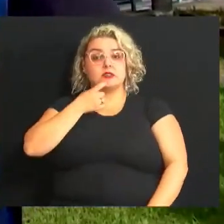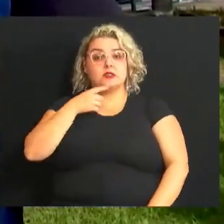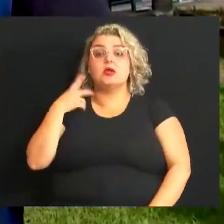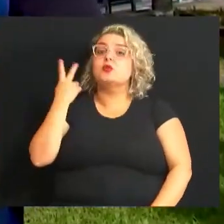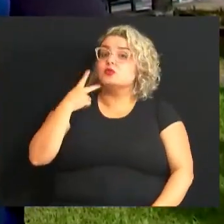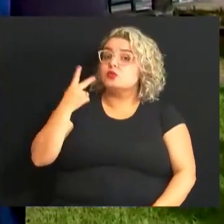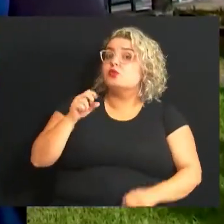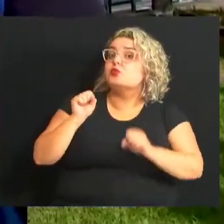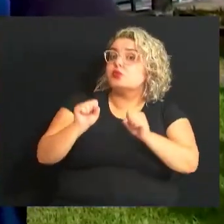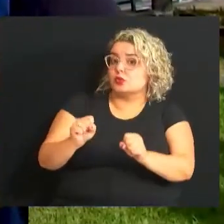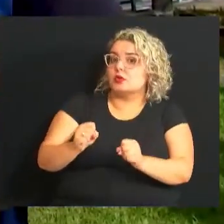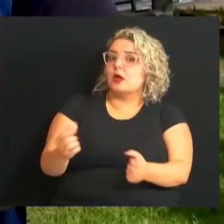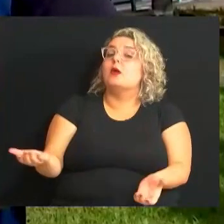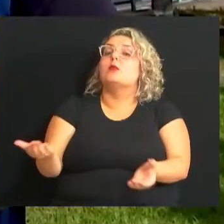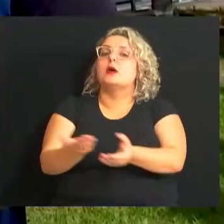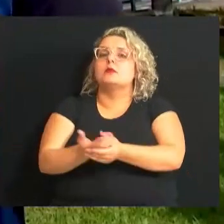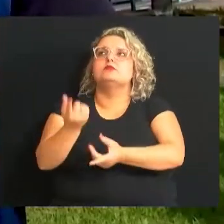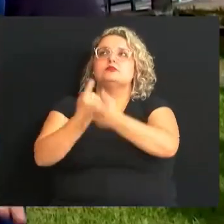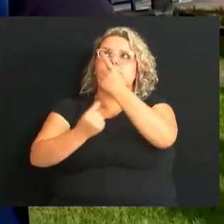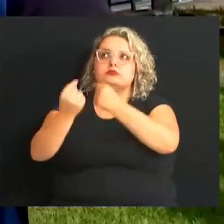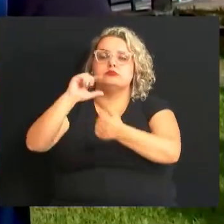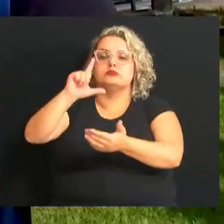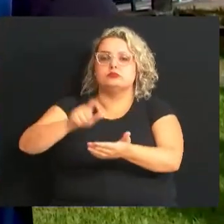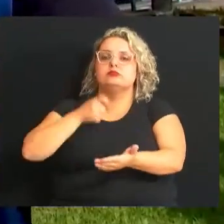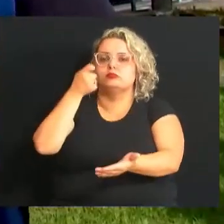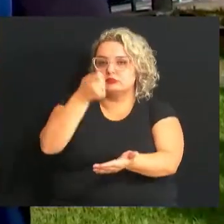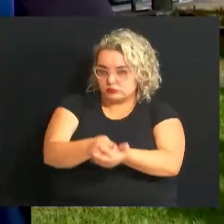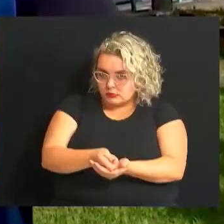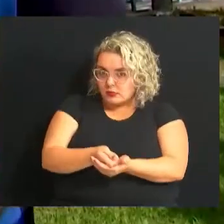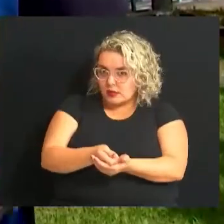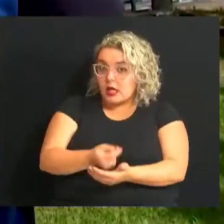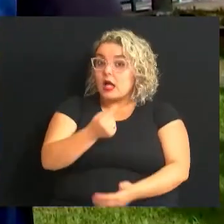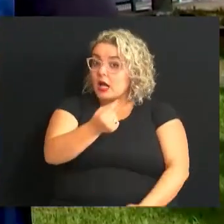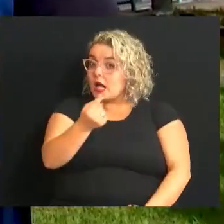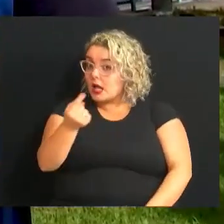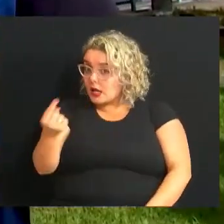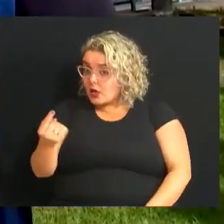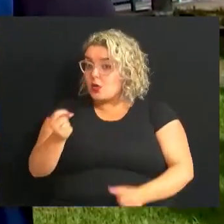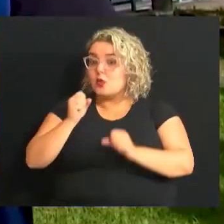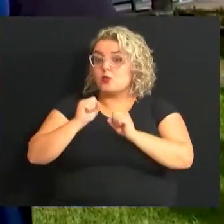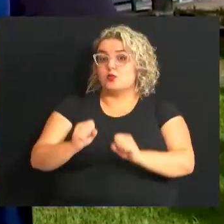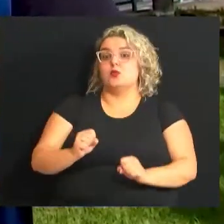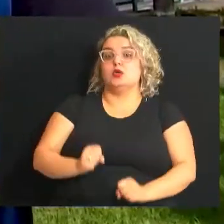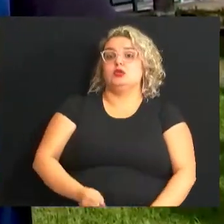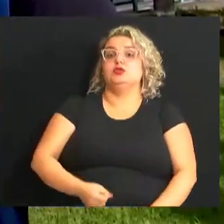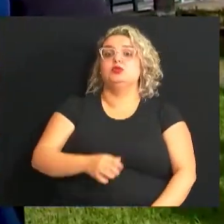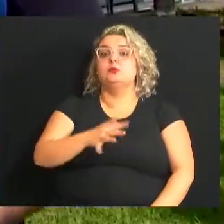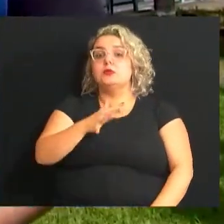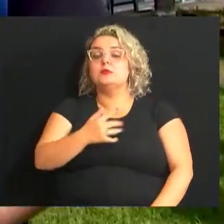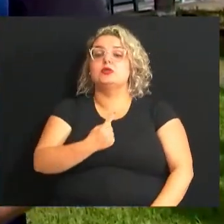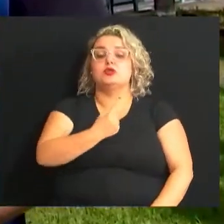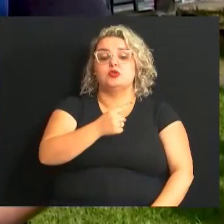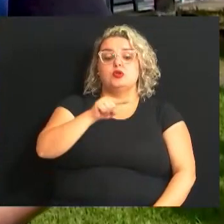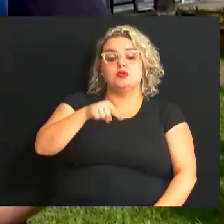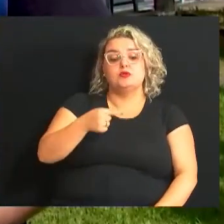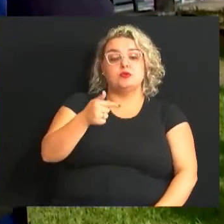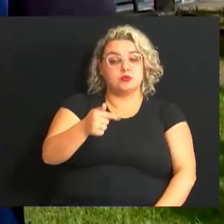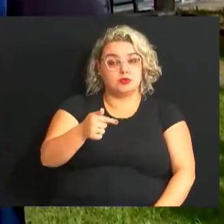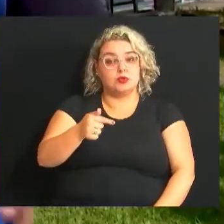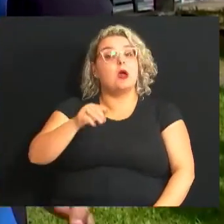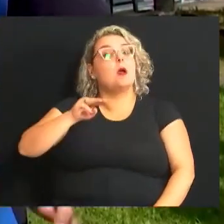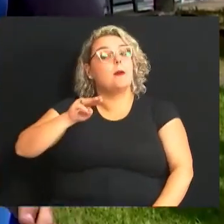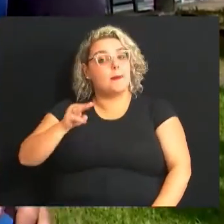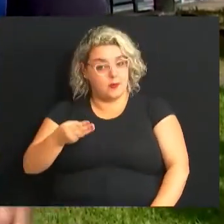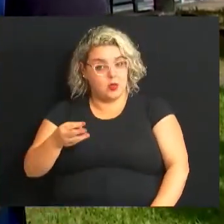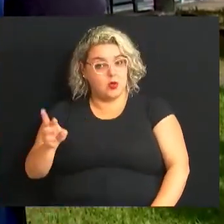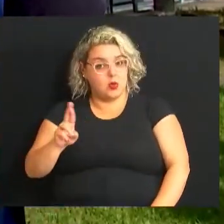puderam protocolar emendas impositivas. Cada um deles pôde destinar cerca de 2,7 milhões de reais